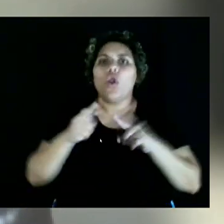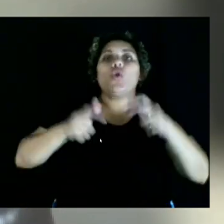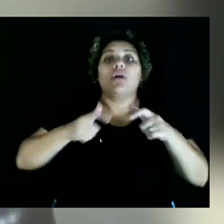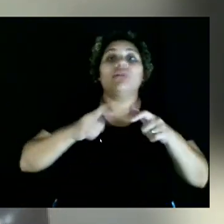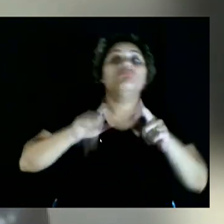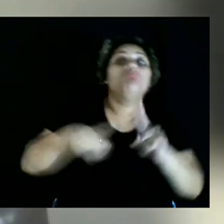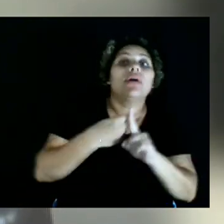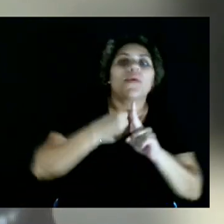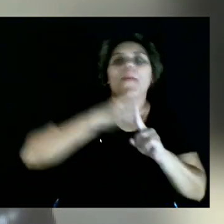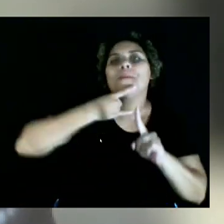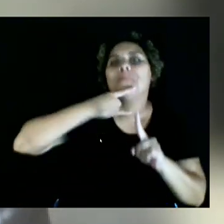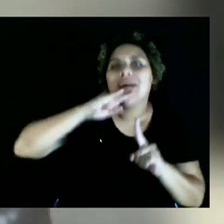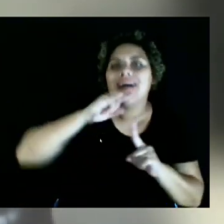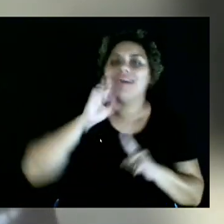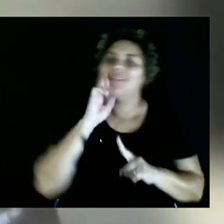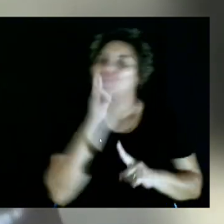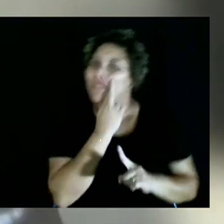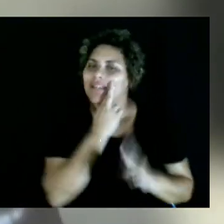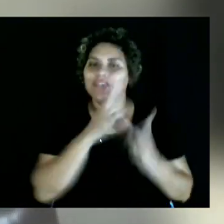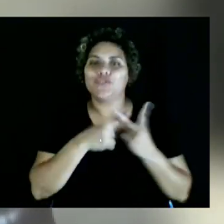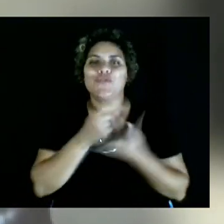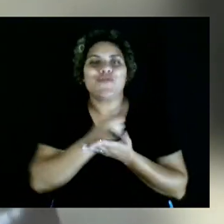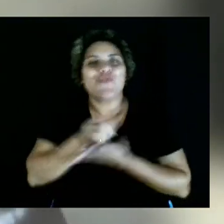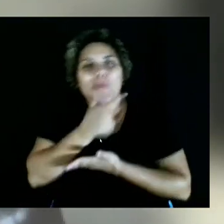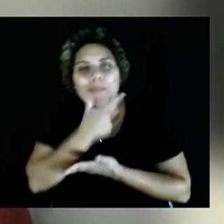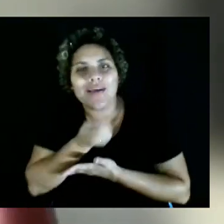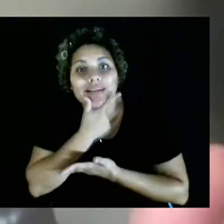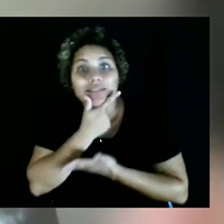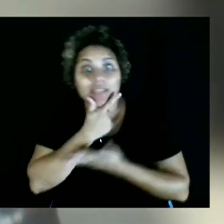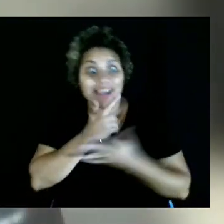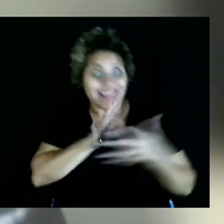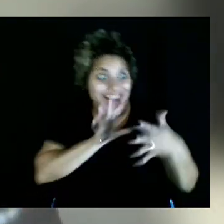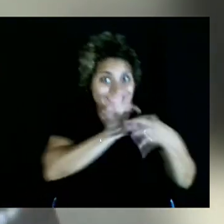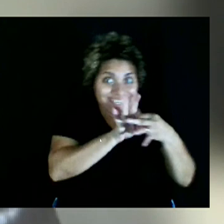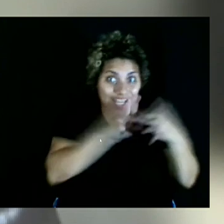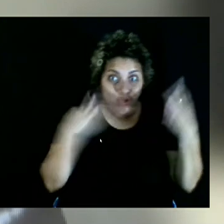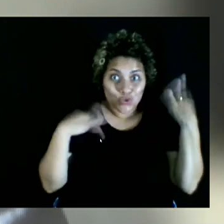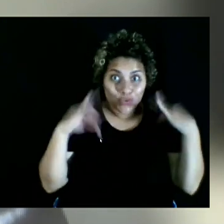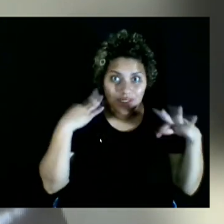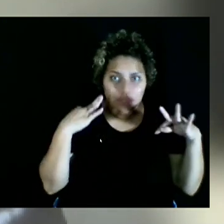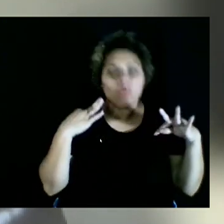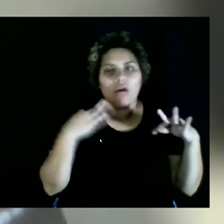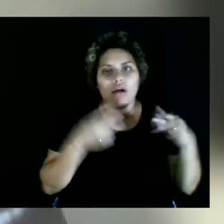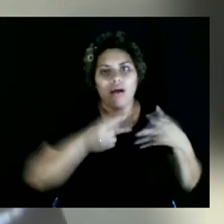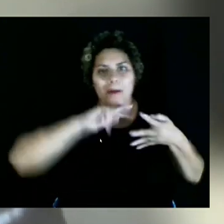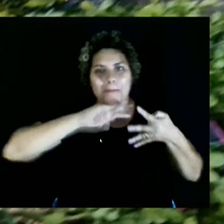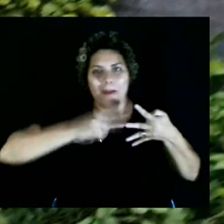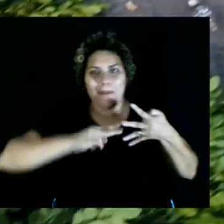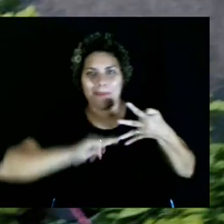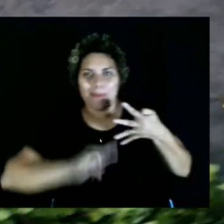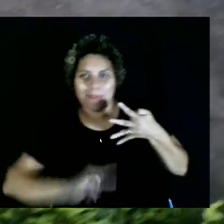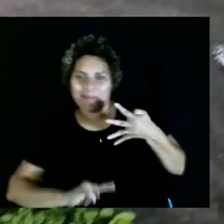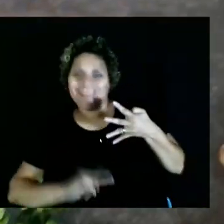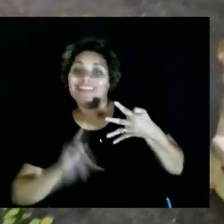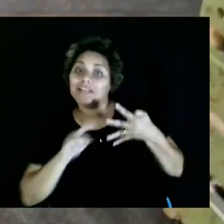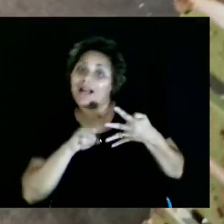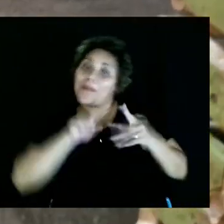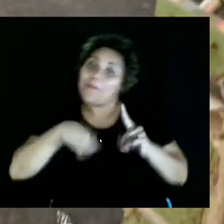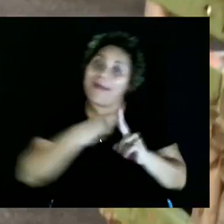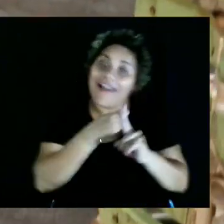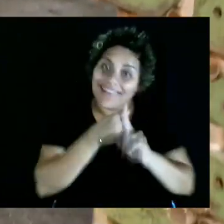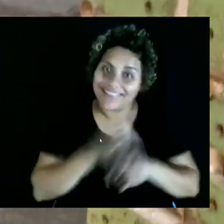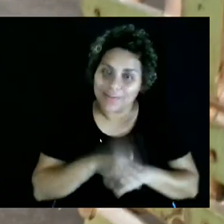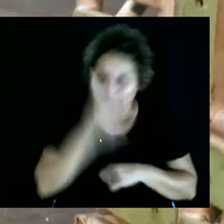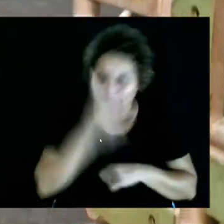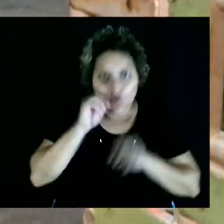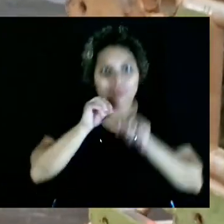quer dizer, toda a cadeia ligada ao turismo acaba sendo totalmente impactada por conta disso. Então a gente acaba